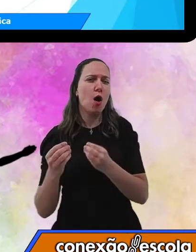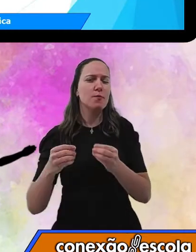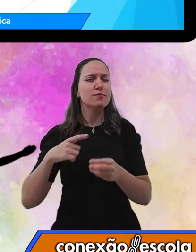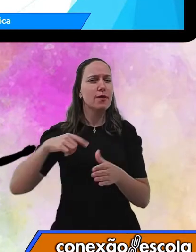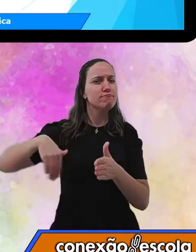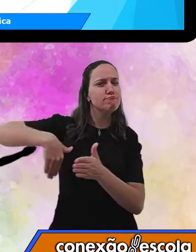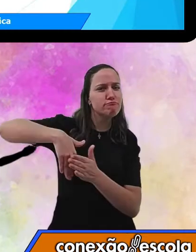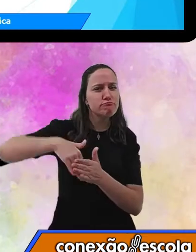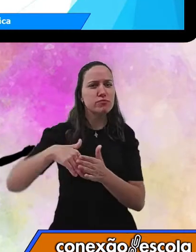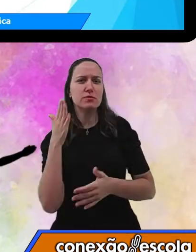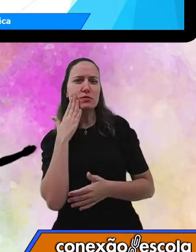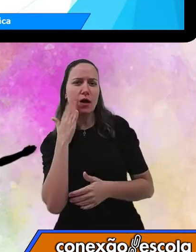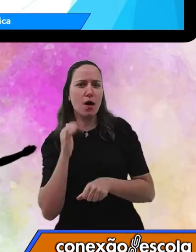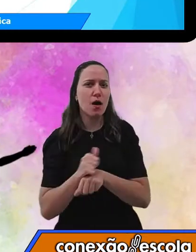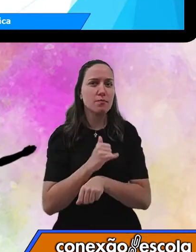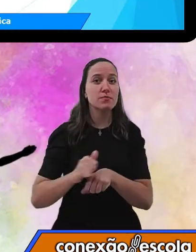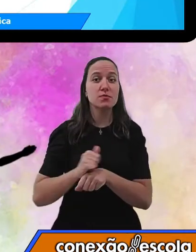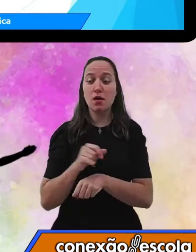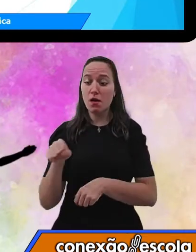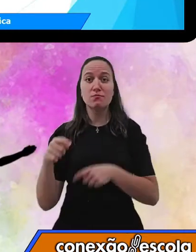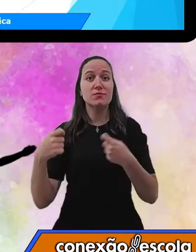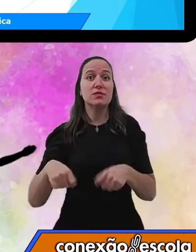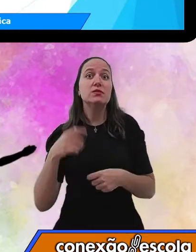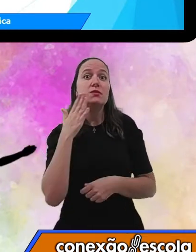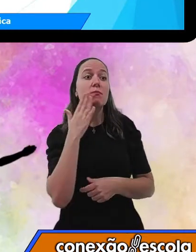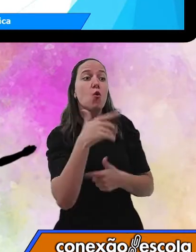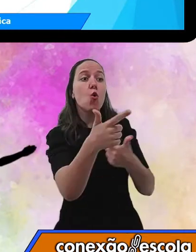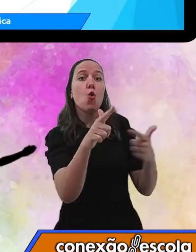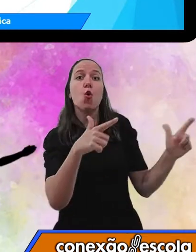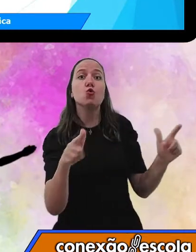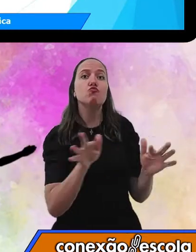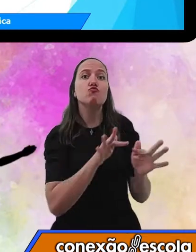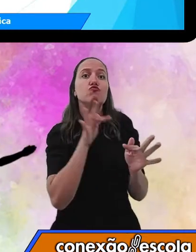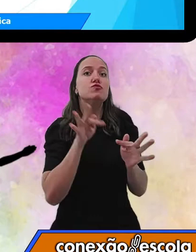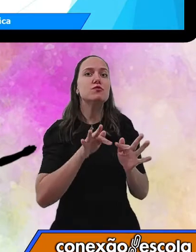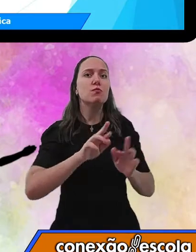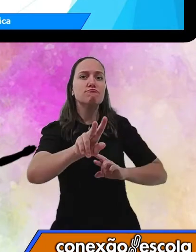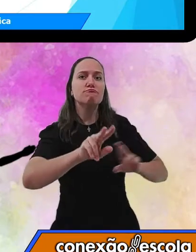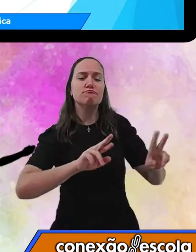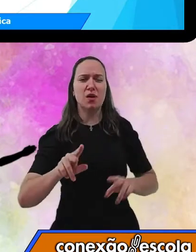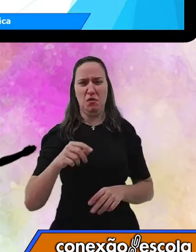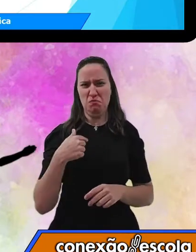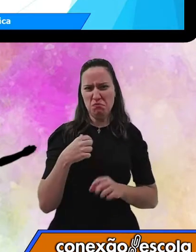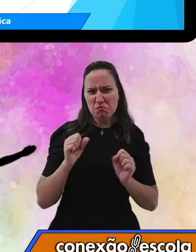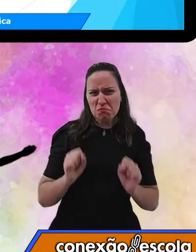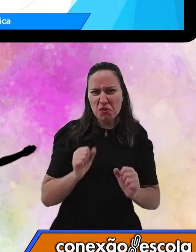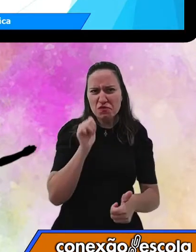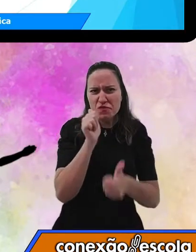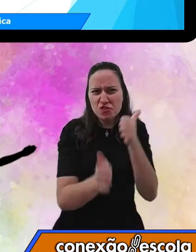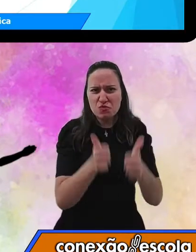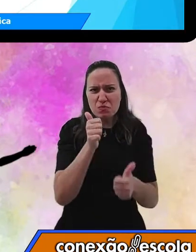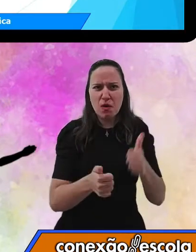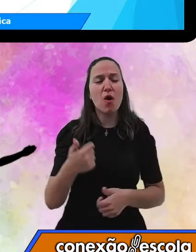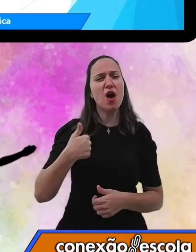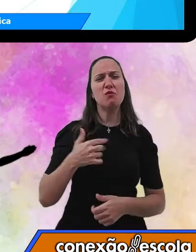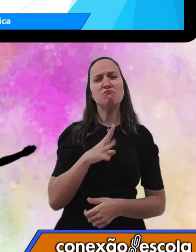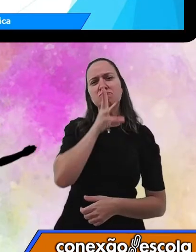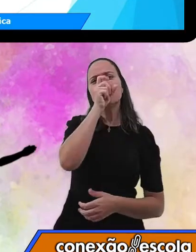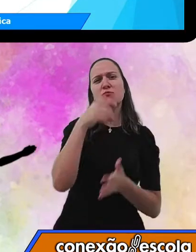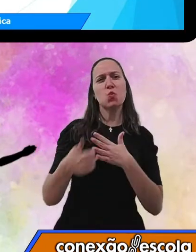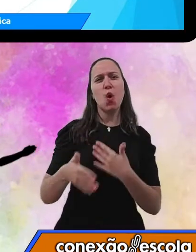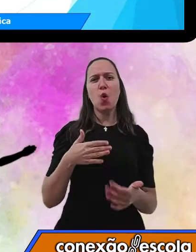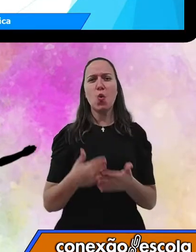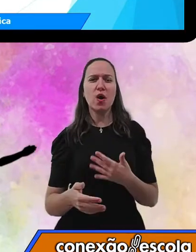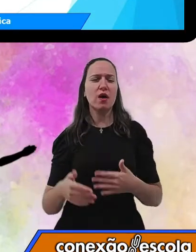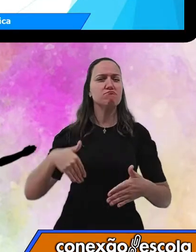dos outros jogadores e de toda a equipe. Não tem como um jogador atuar em qualquer posição ou em todas as